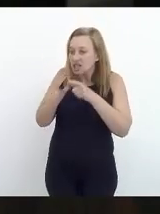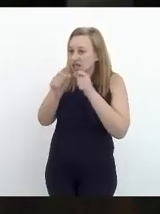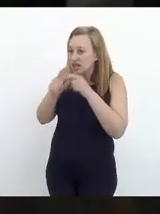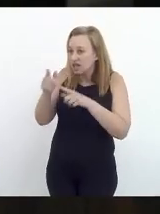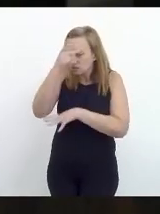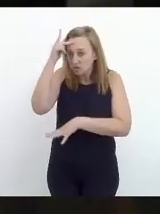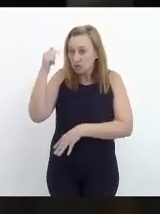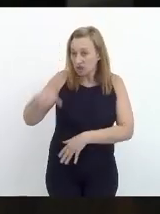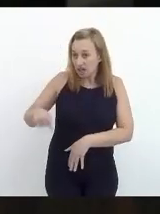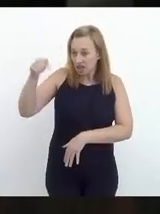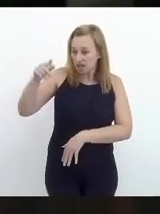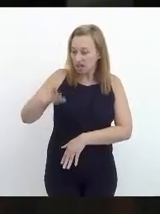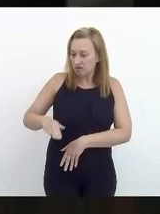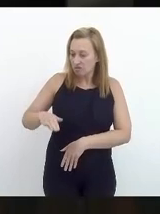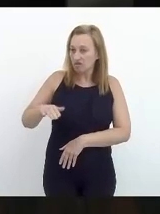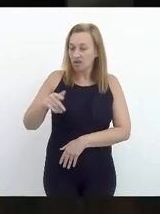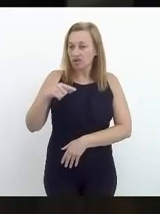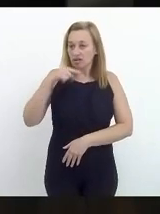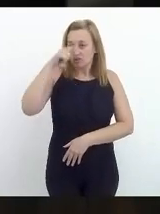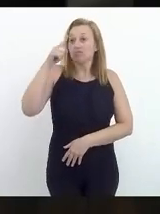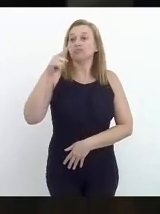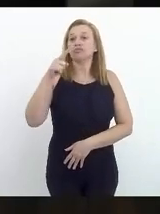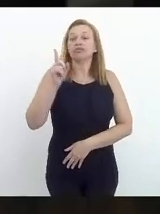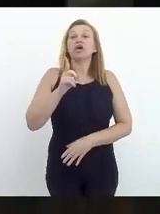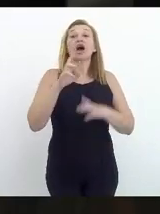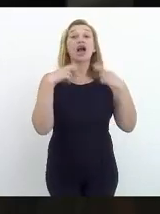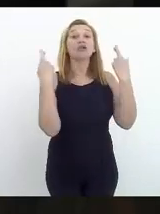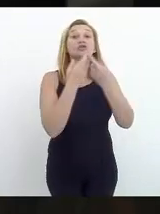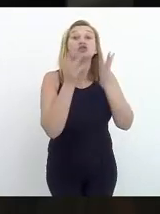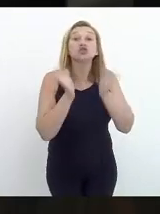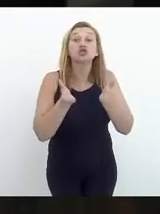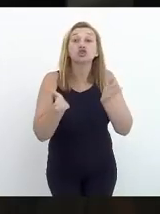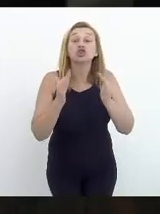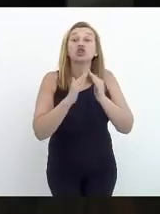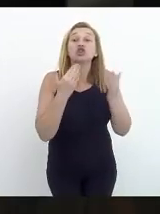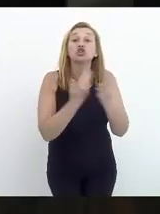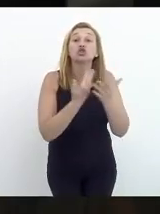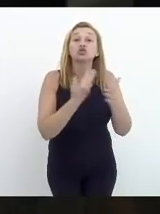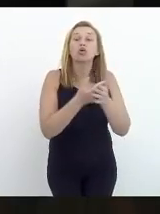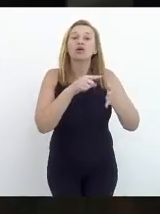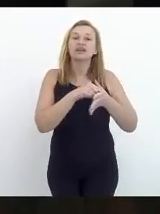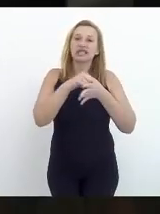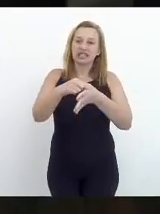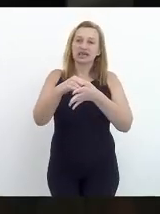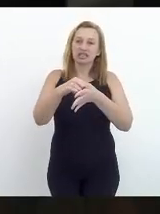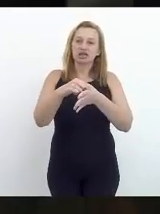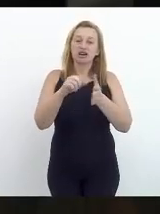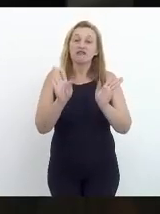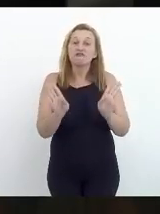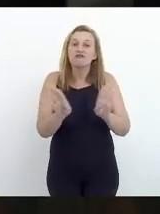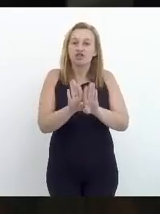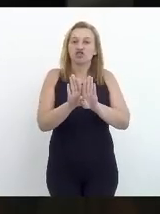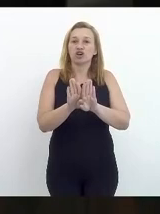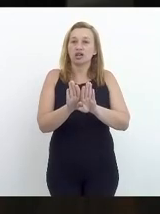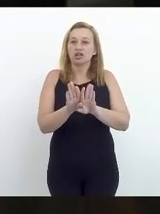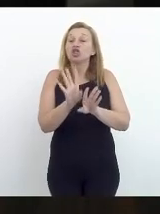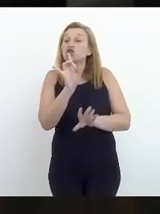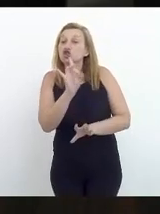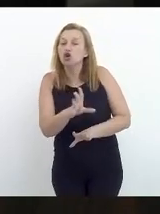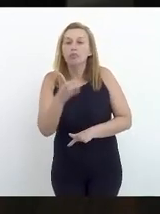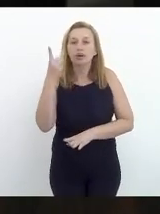crescer. Porque eu anunciei que a reunião de hoje era a reunião do Colégio de Líderes, fechada, só